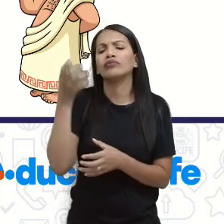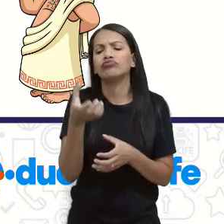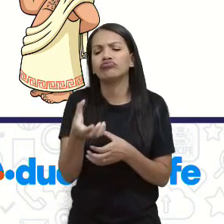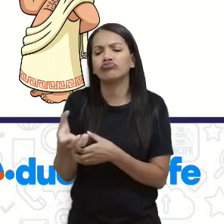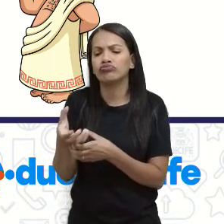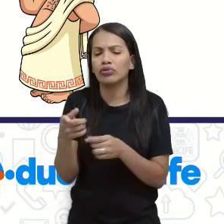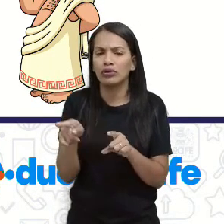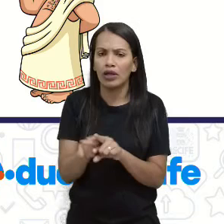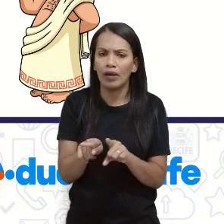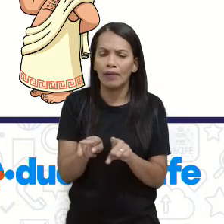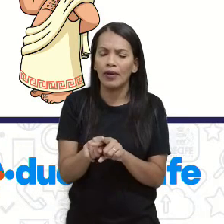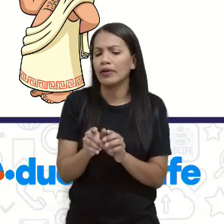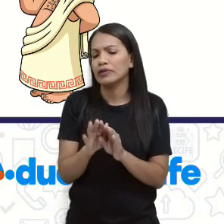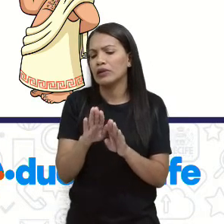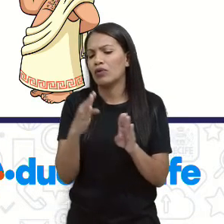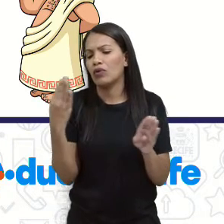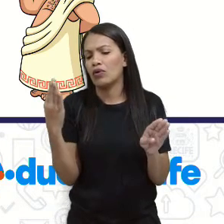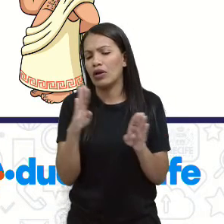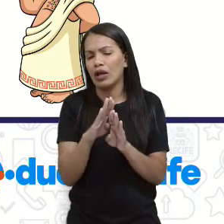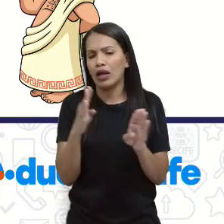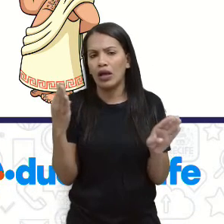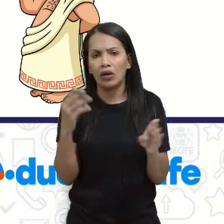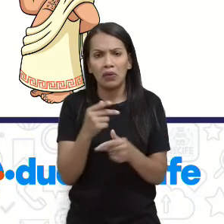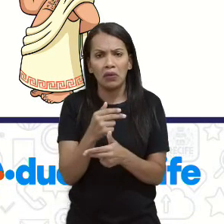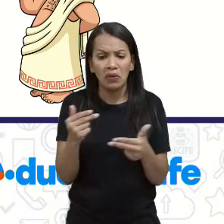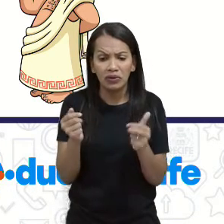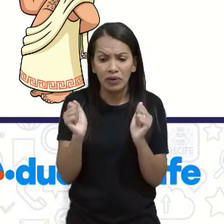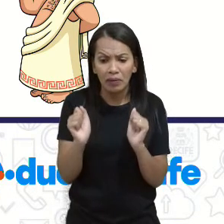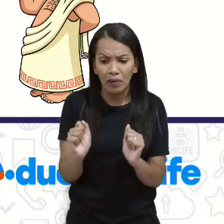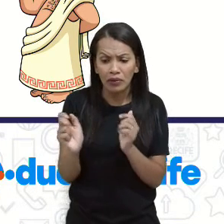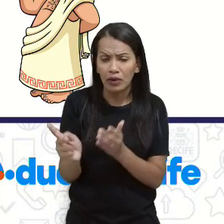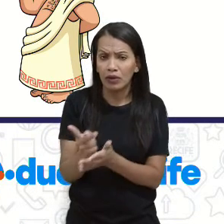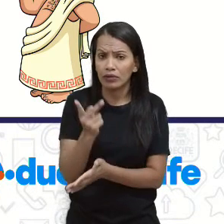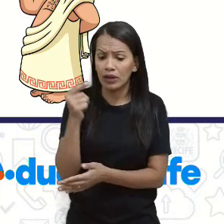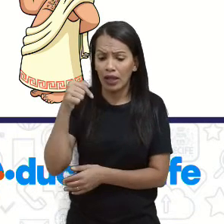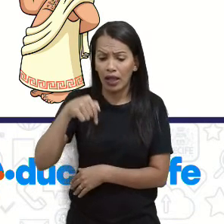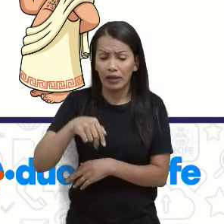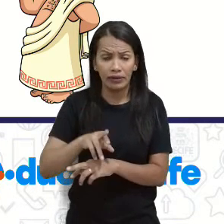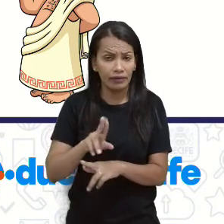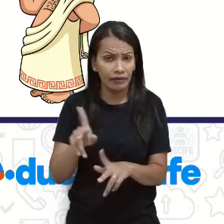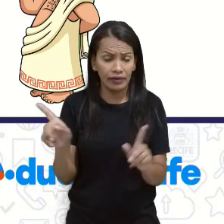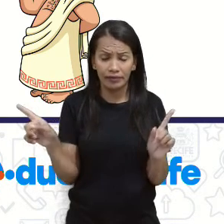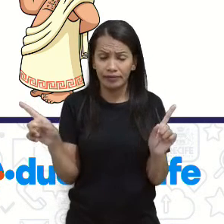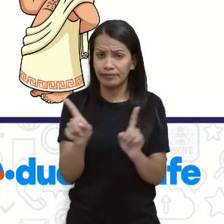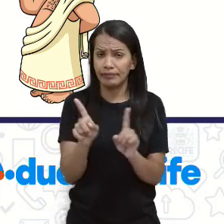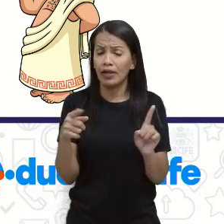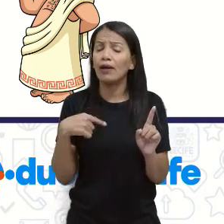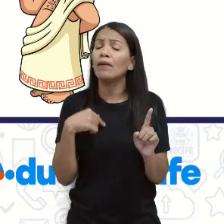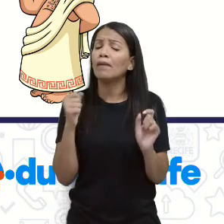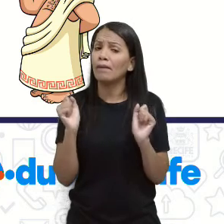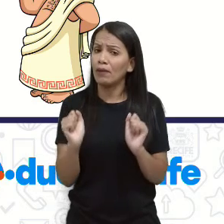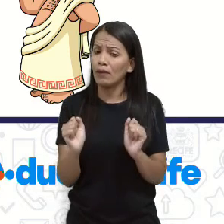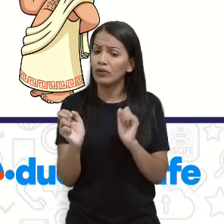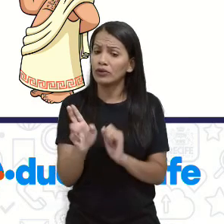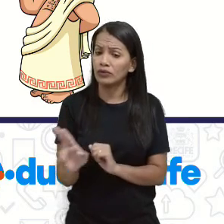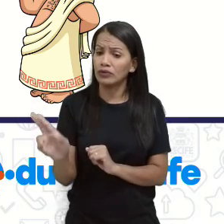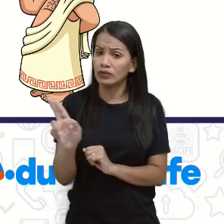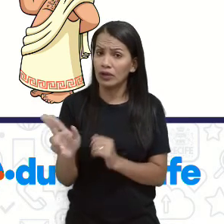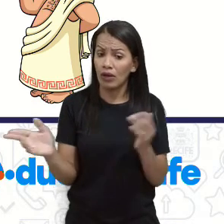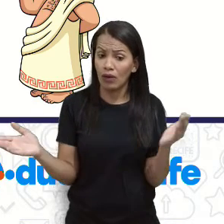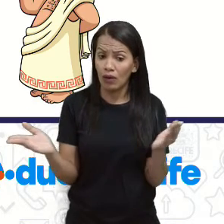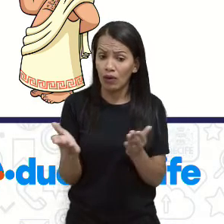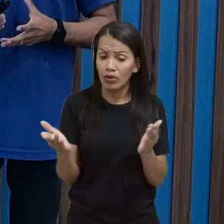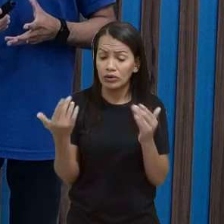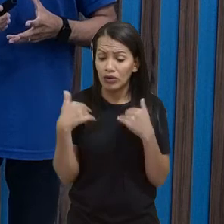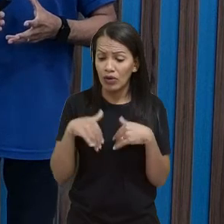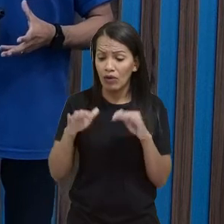a gente viu várias situações, problemas que poderia acontecer, e aqui não é diferente não, pode usar também vários problemas, só que hoje a gente vai focar